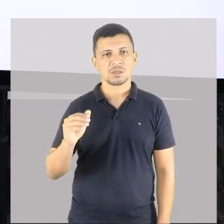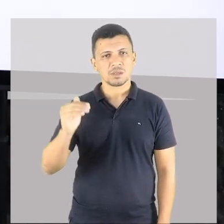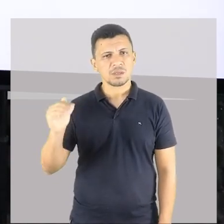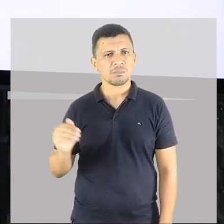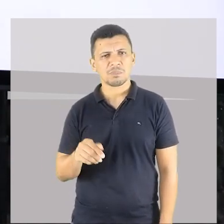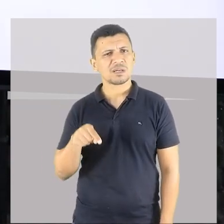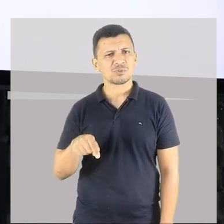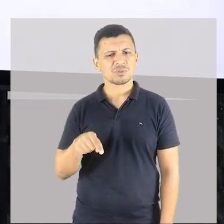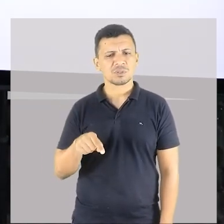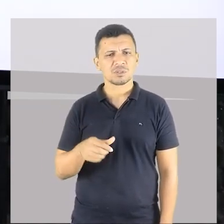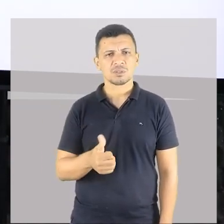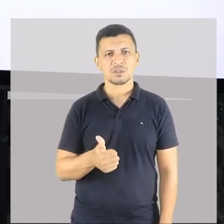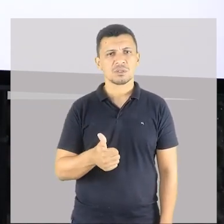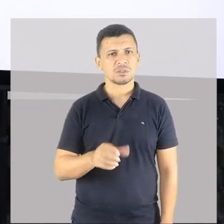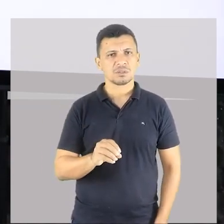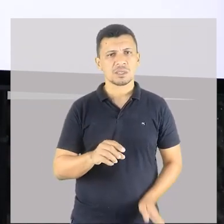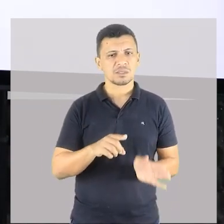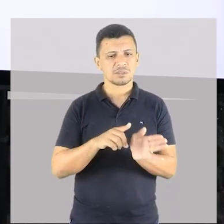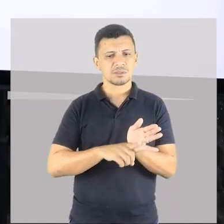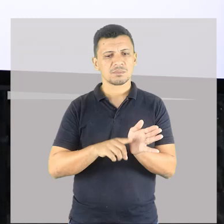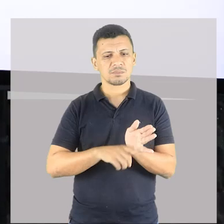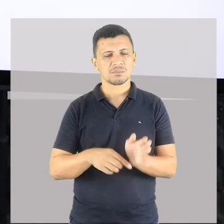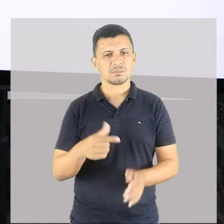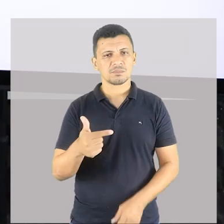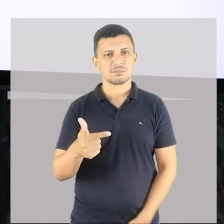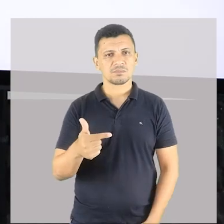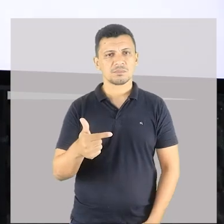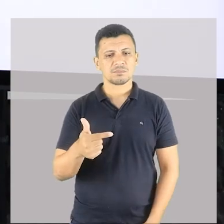quem ficou? 10 elevado a menos 2.